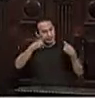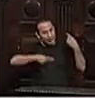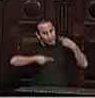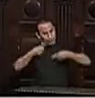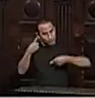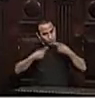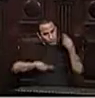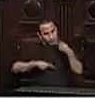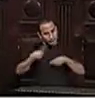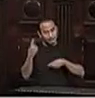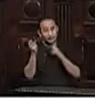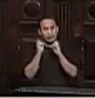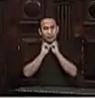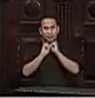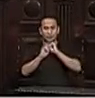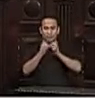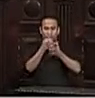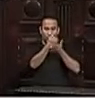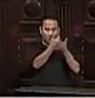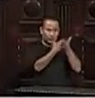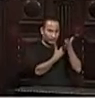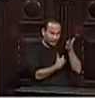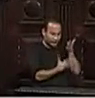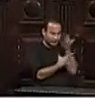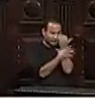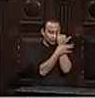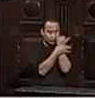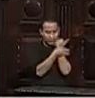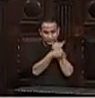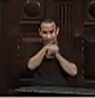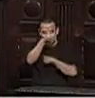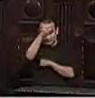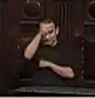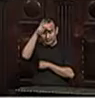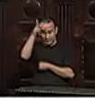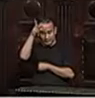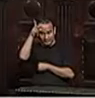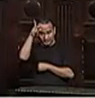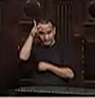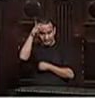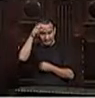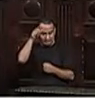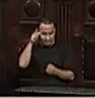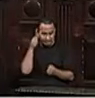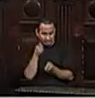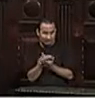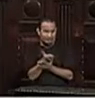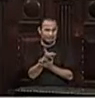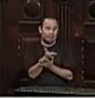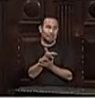orçamento, a segurança pública gasta